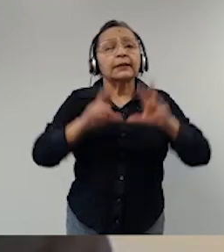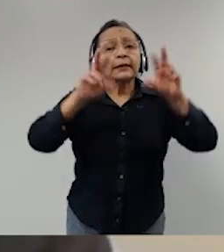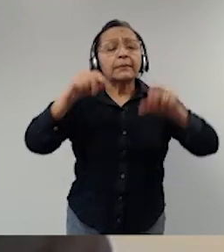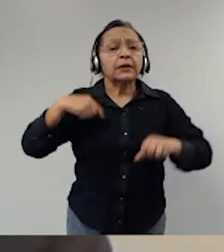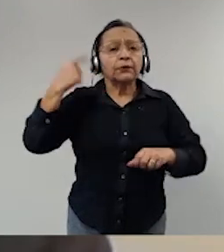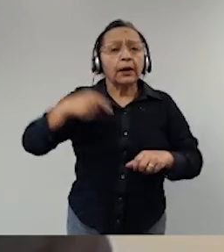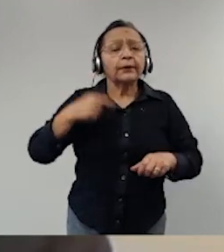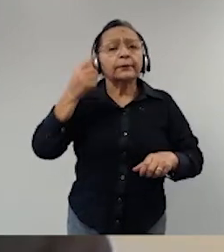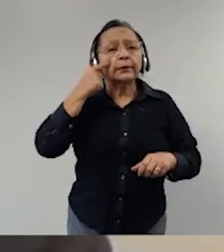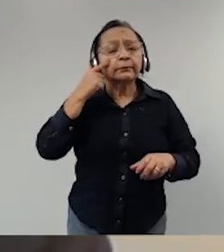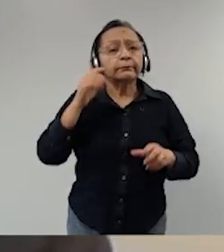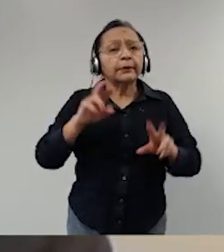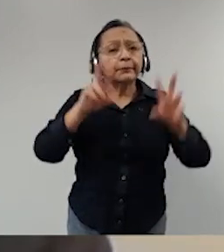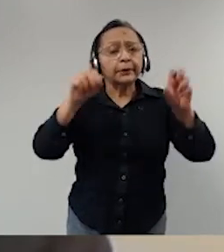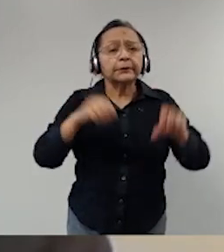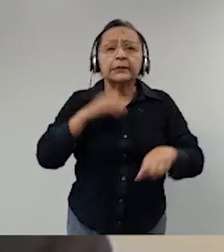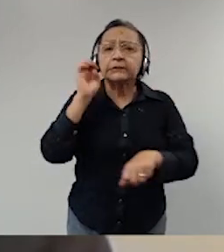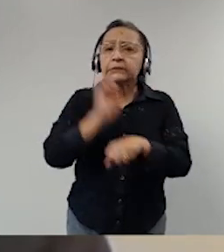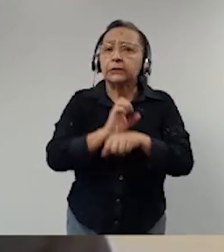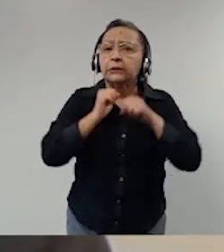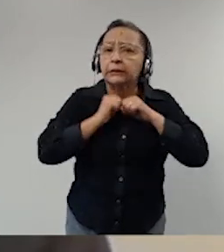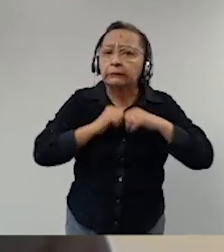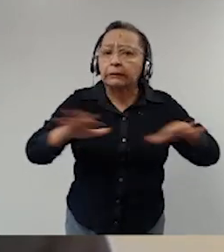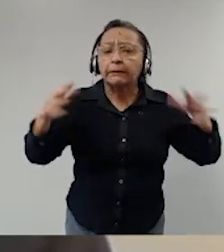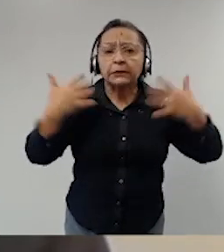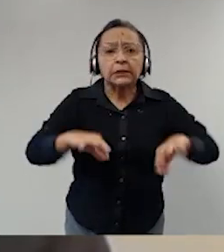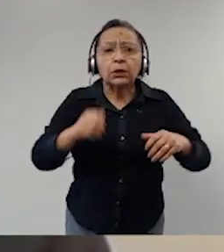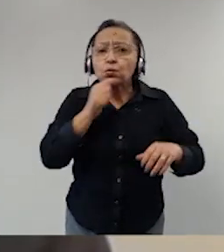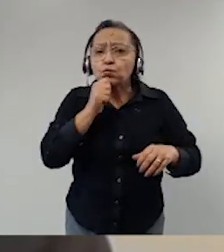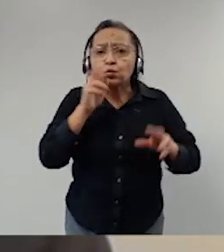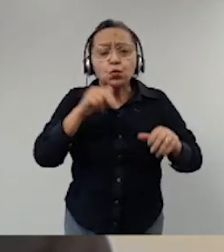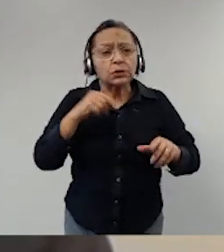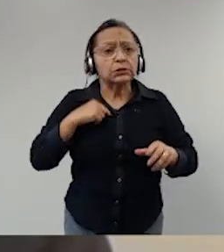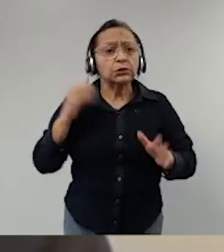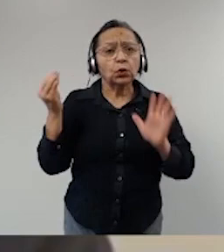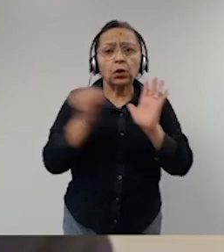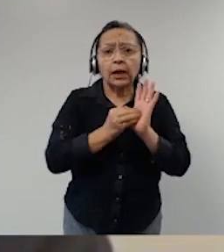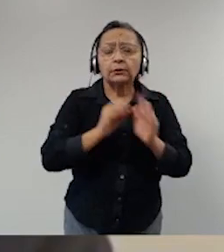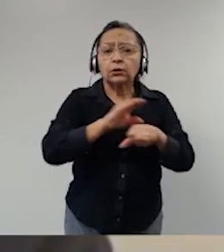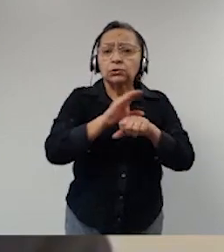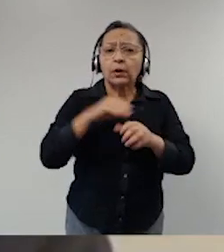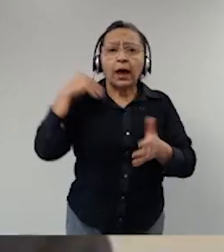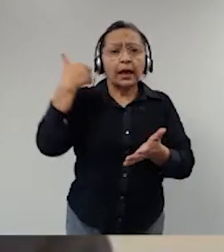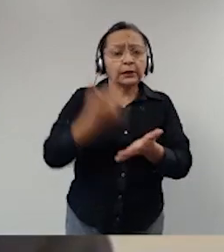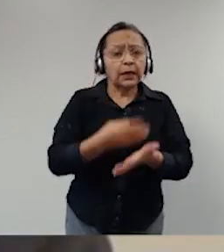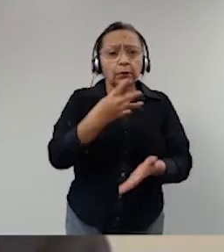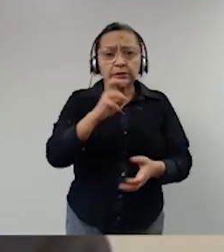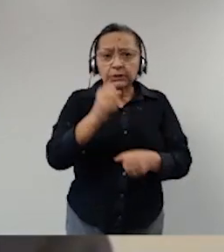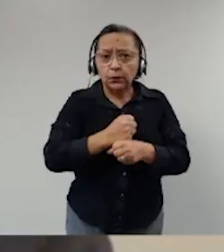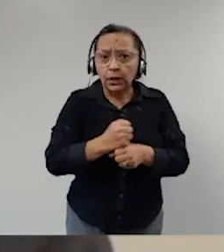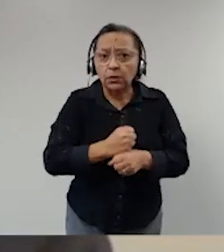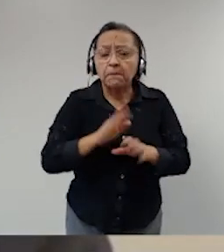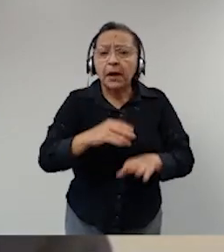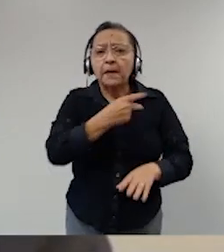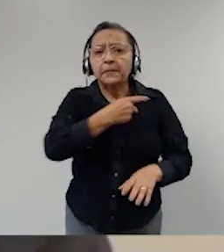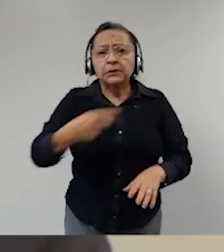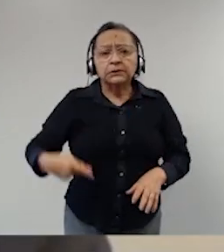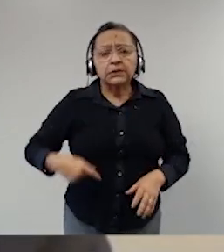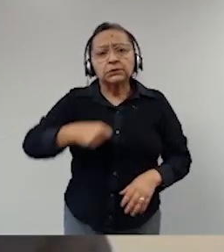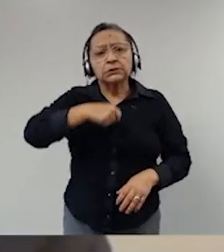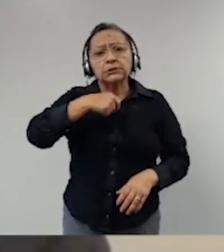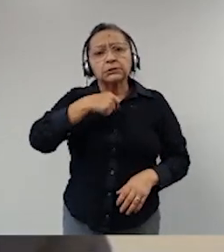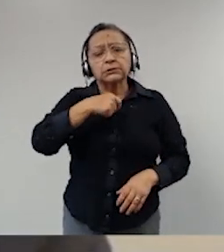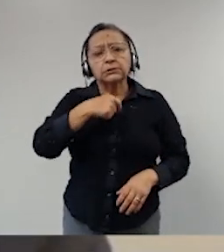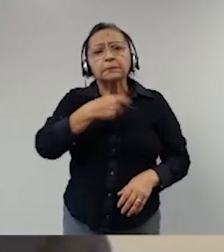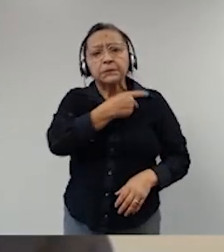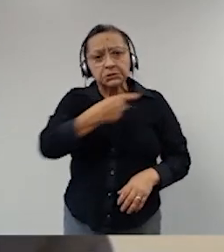O estado de emergência nunca tinha sido decretado nesta Constituição, que tem 45 anos, mas o Presidente da República ouviu